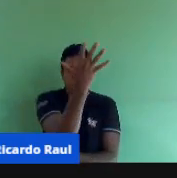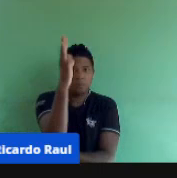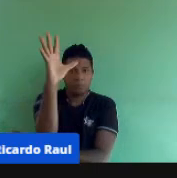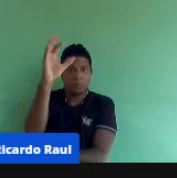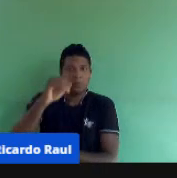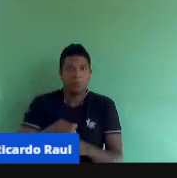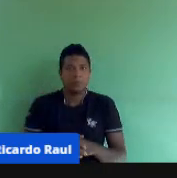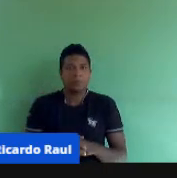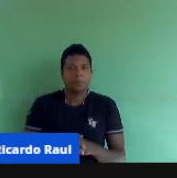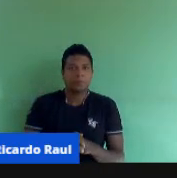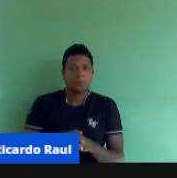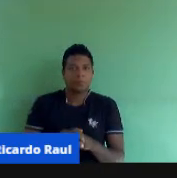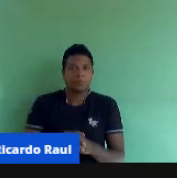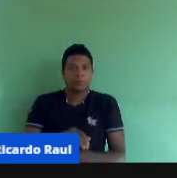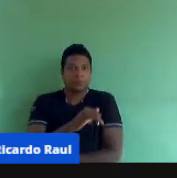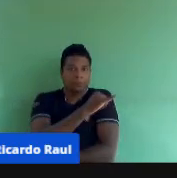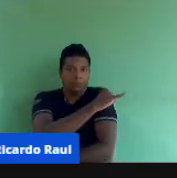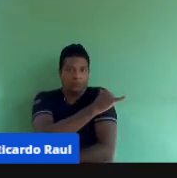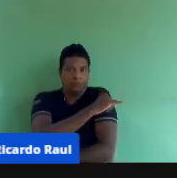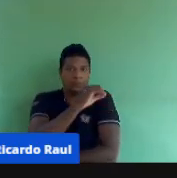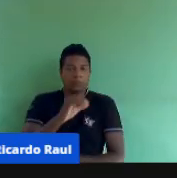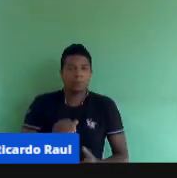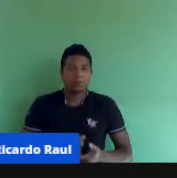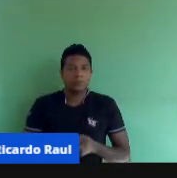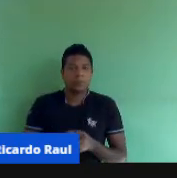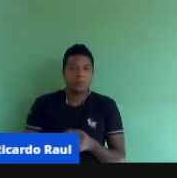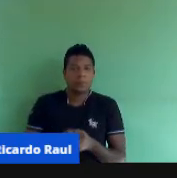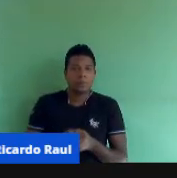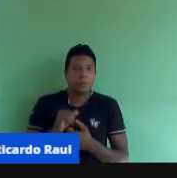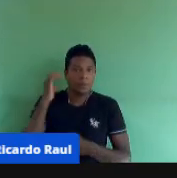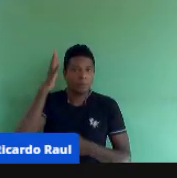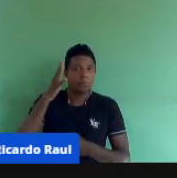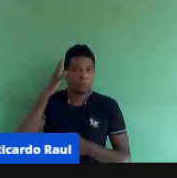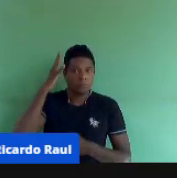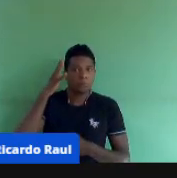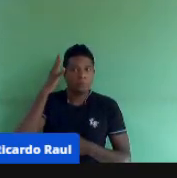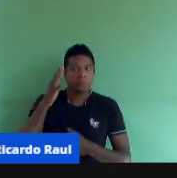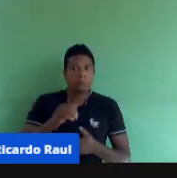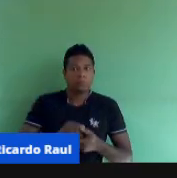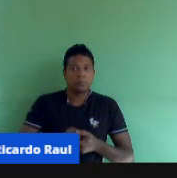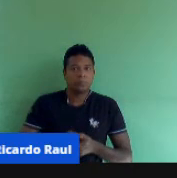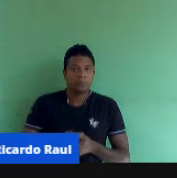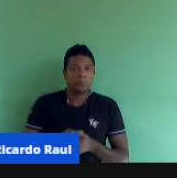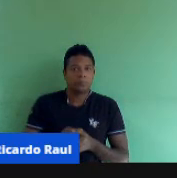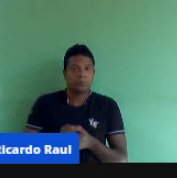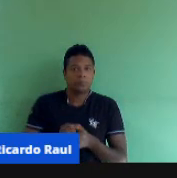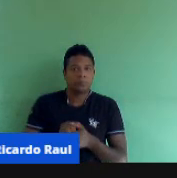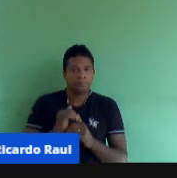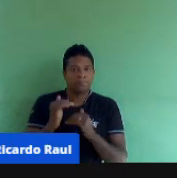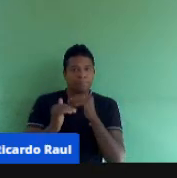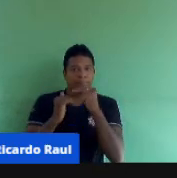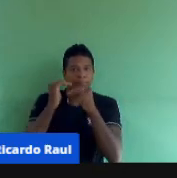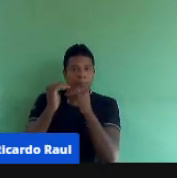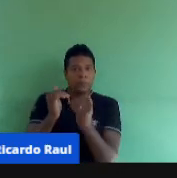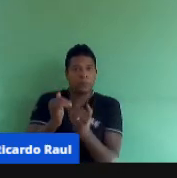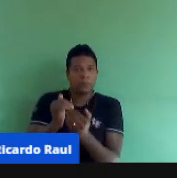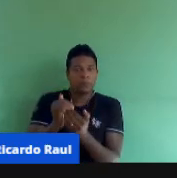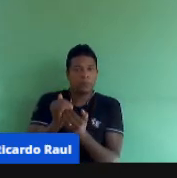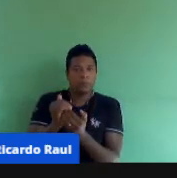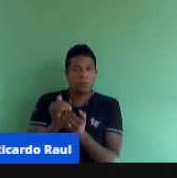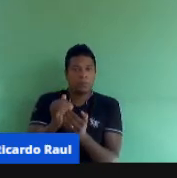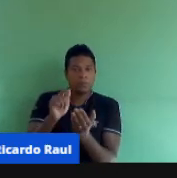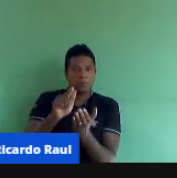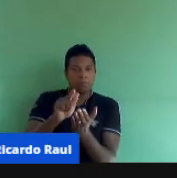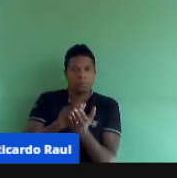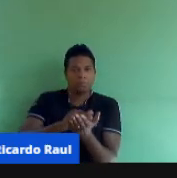92, que aconteceu no Rio de Janeiro. Essa conferência trouxe, foram construídos alguns documentos muito importantes,